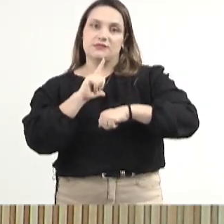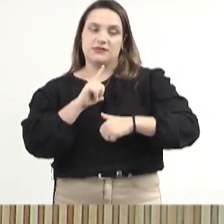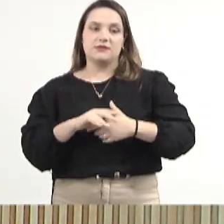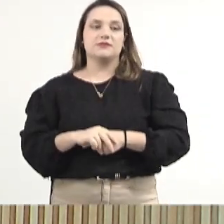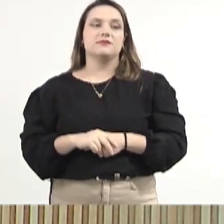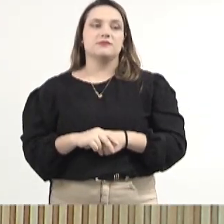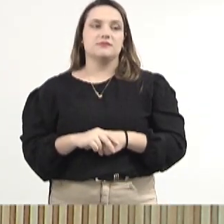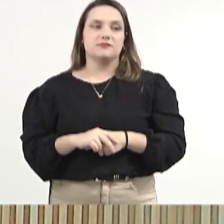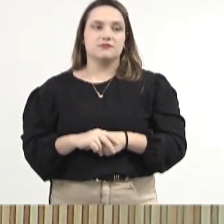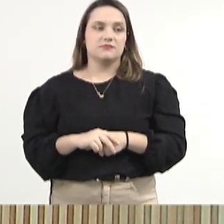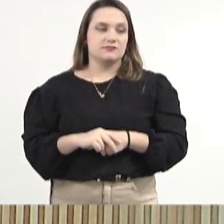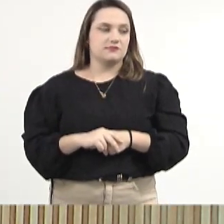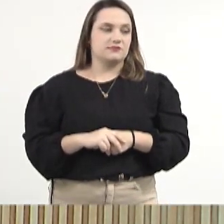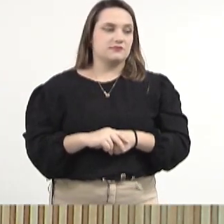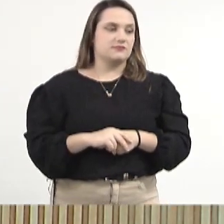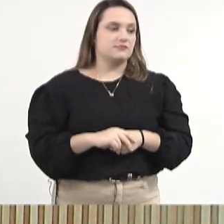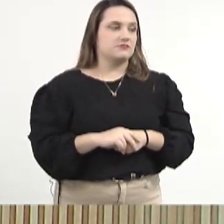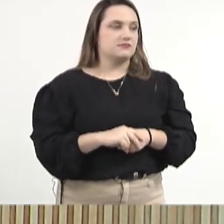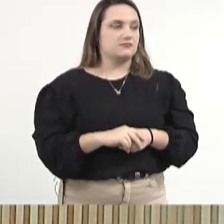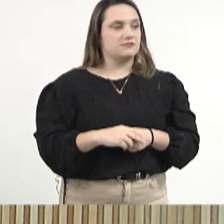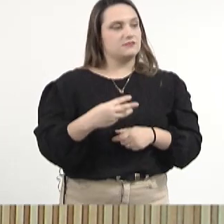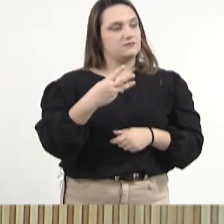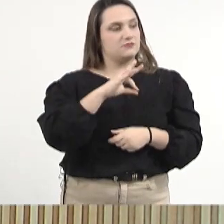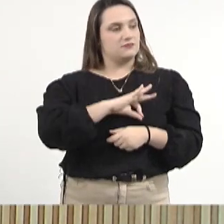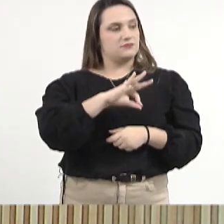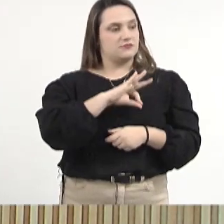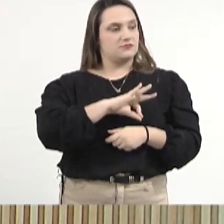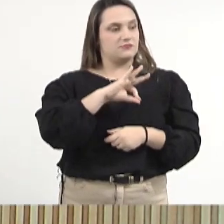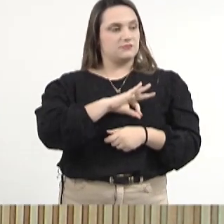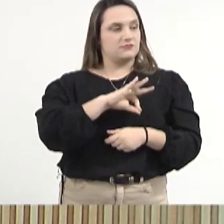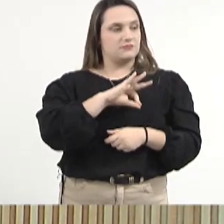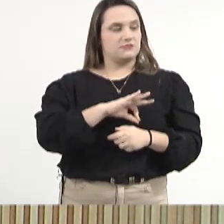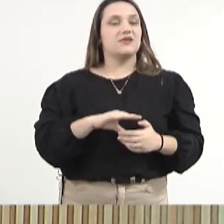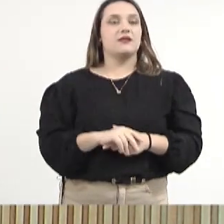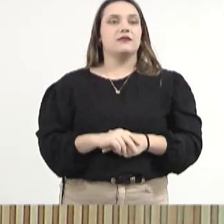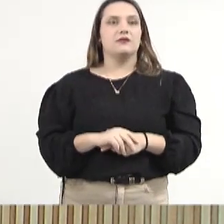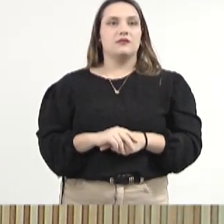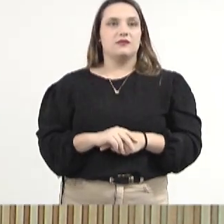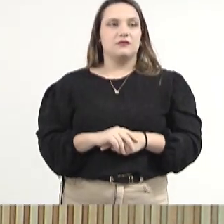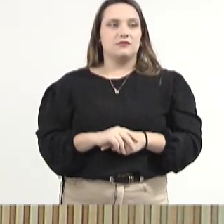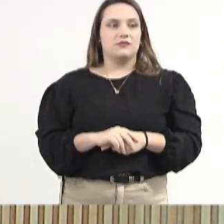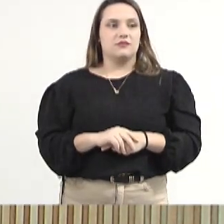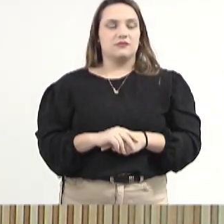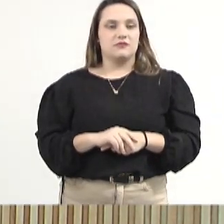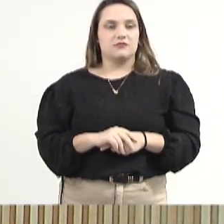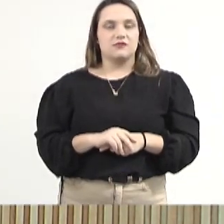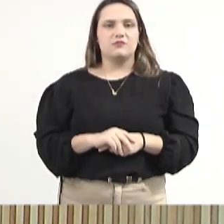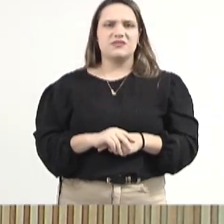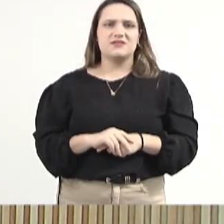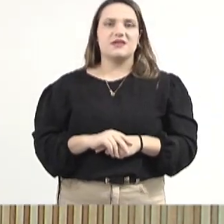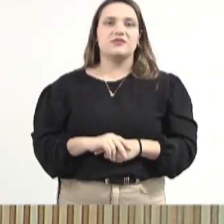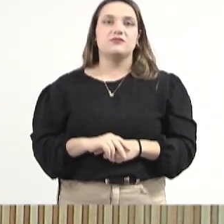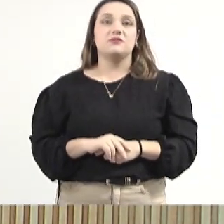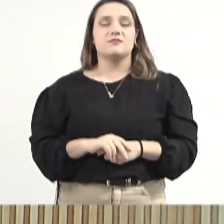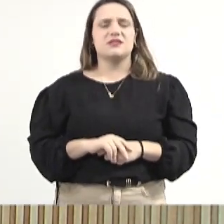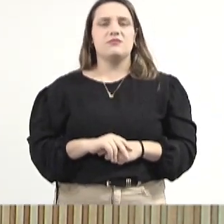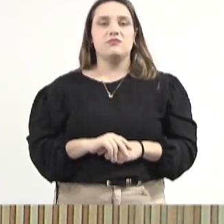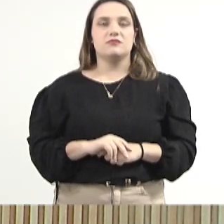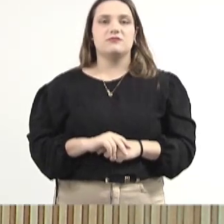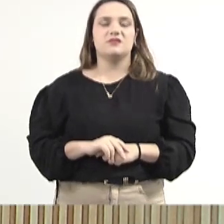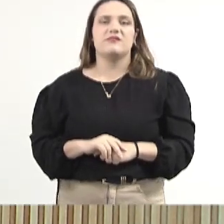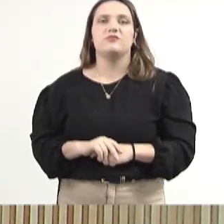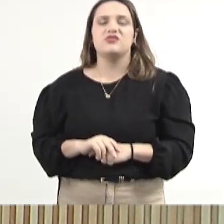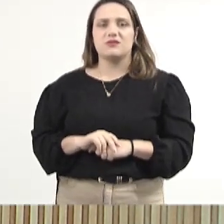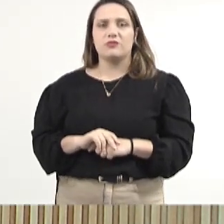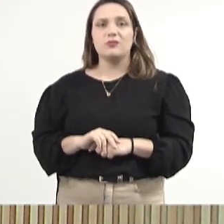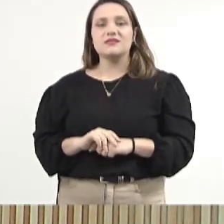à isenção nos 3 primeiros salários mínimos, com base no salário mínimo fixado pela União. E o deputado Coronel Davi, que inclusive também